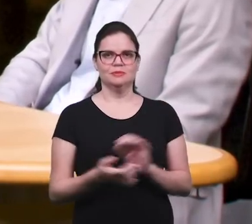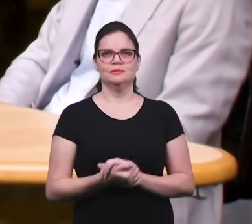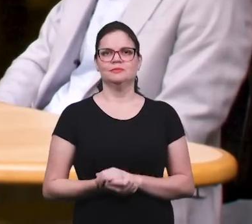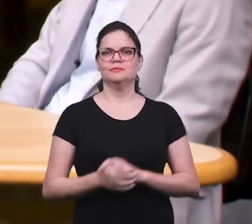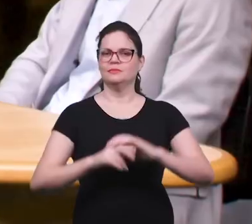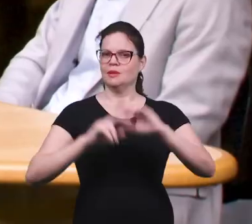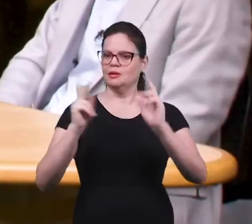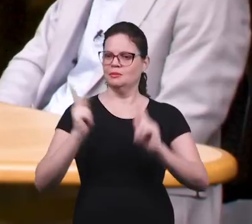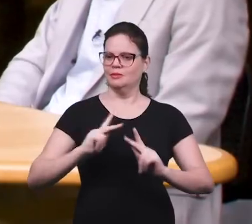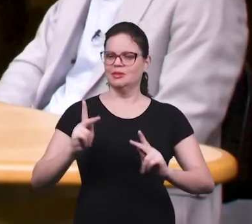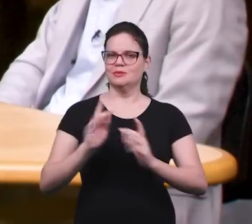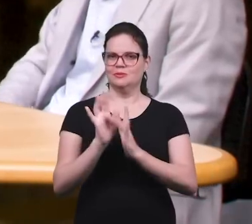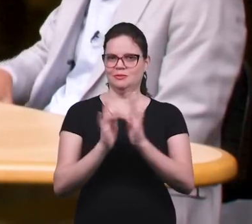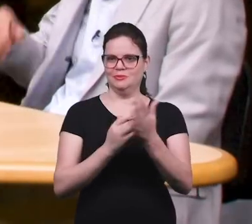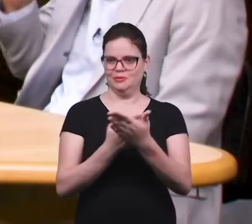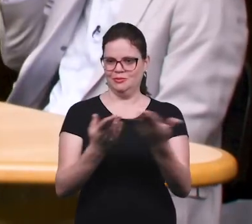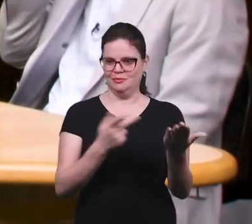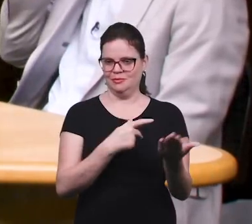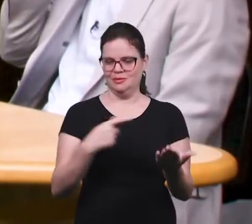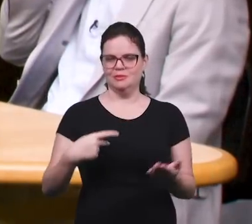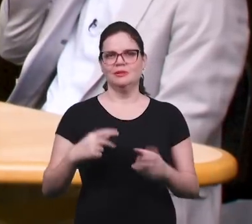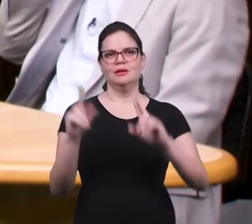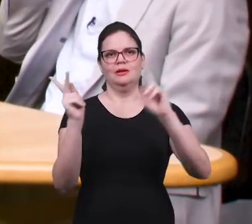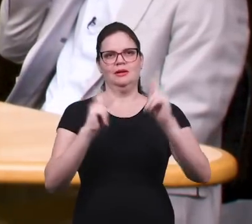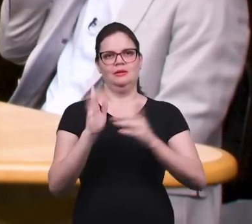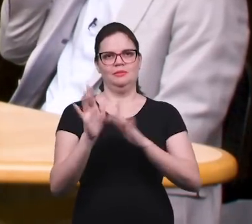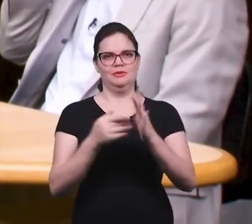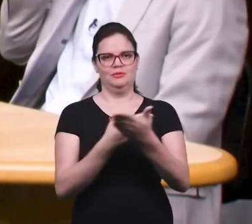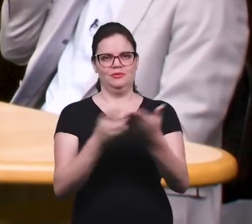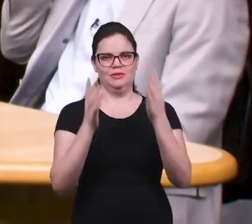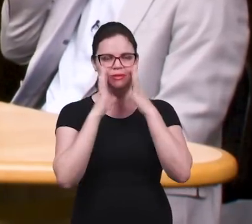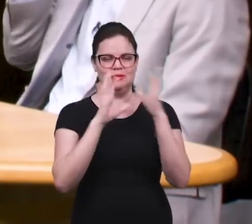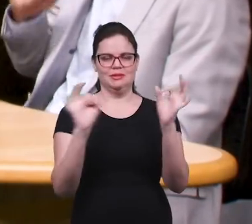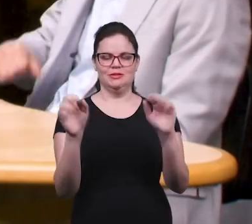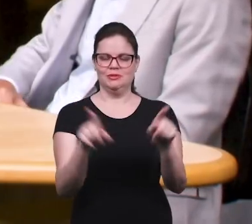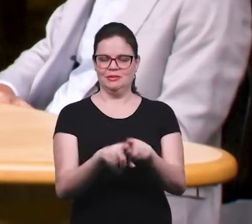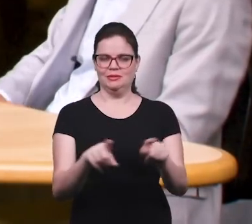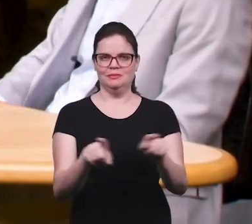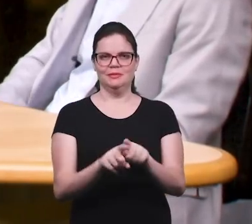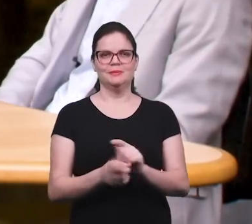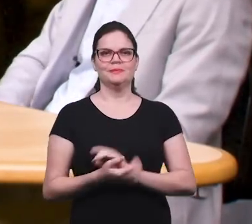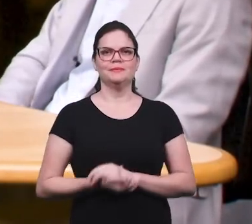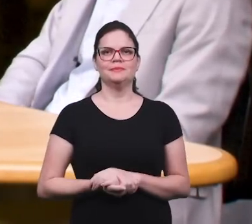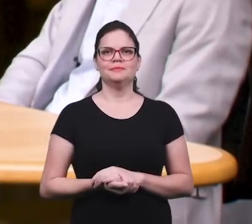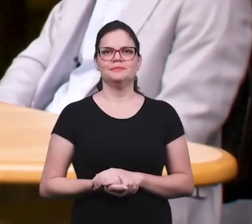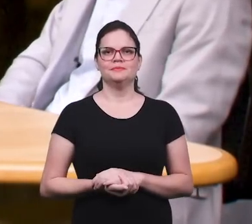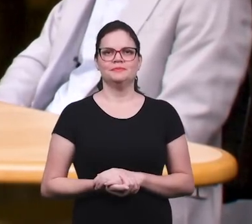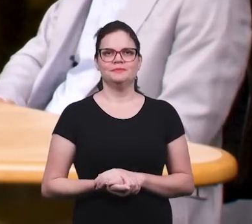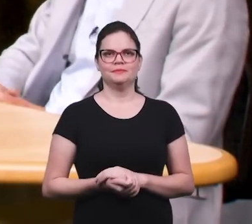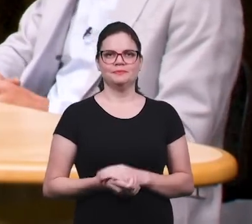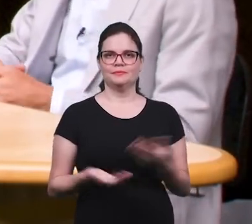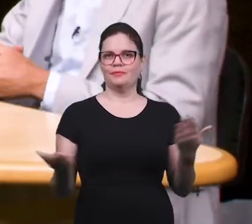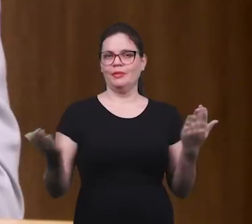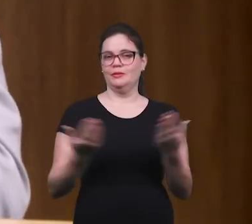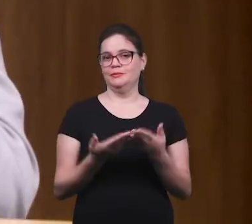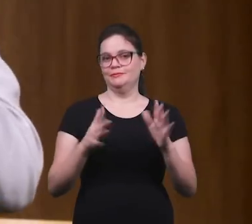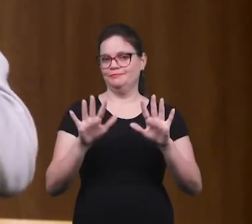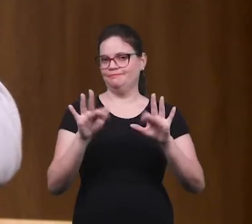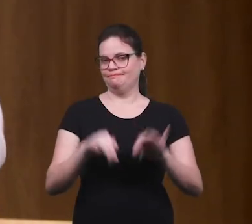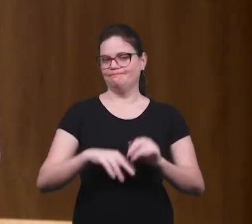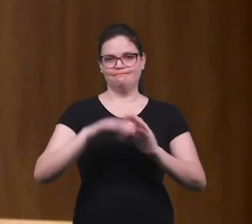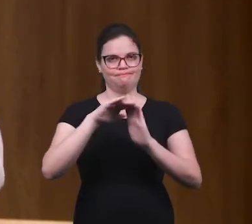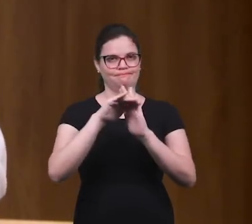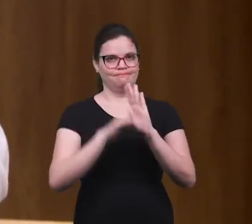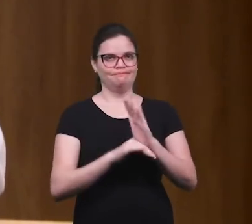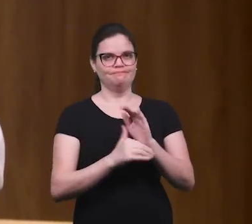Senhor. Pastor Jiraí, a paz do Senhor. Pai do Senhor, pastor Marcelo, você participou conosco desse programa. Amém. Estamos chegando ao fim